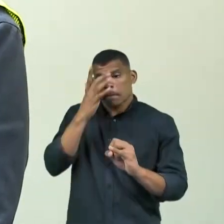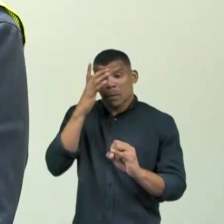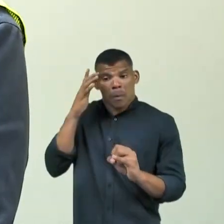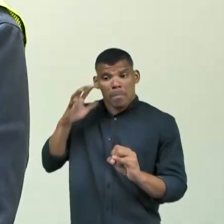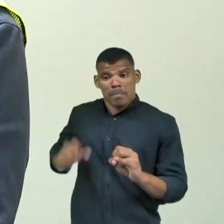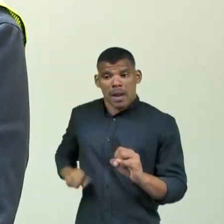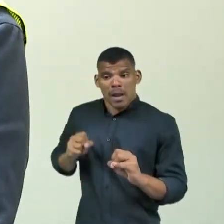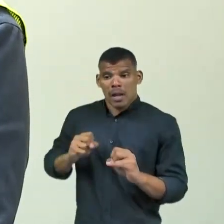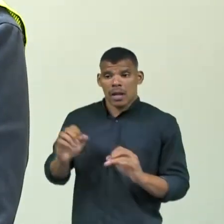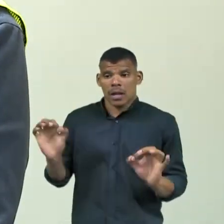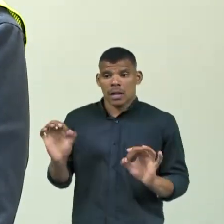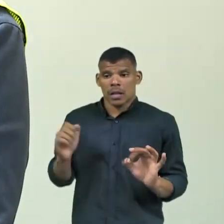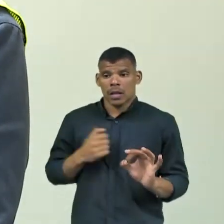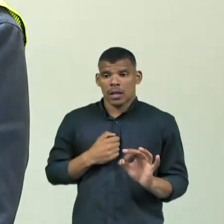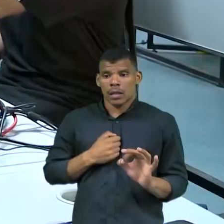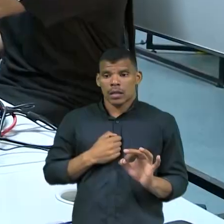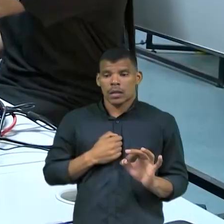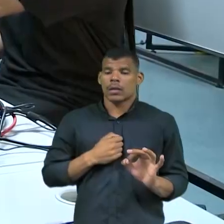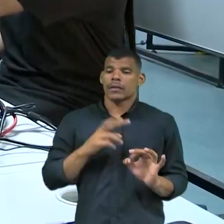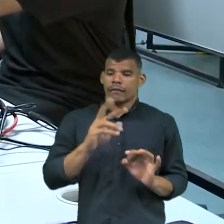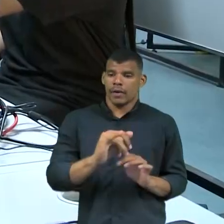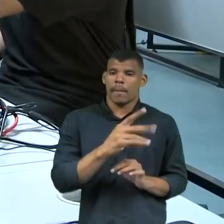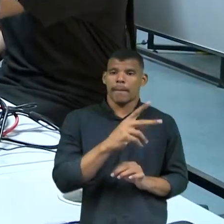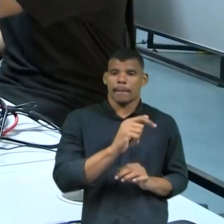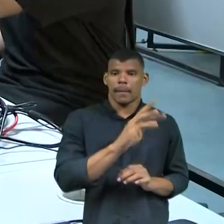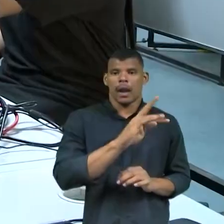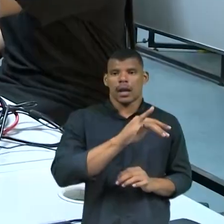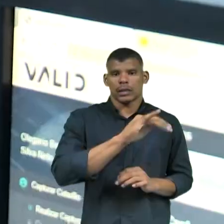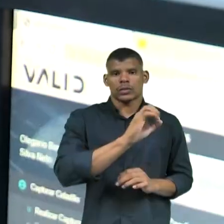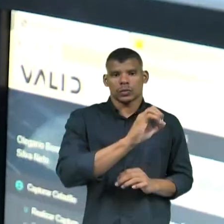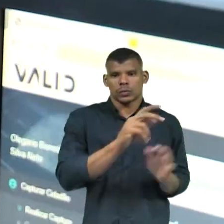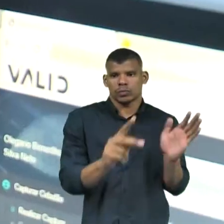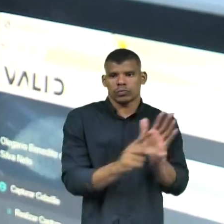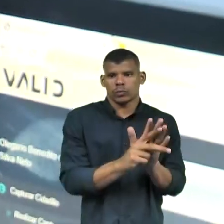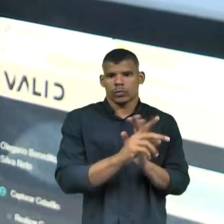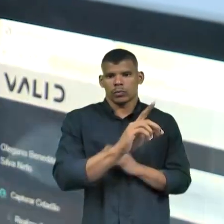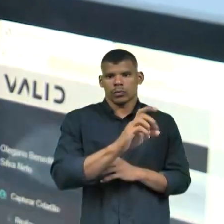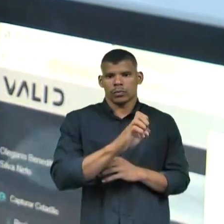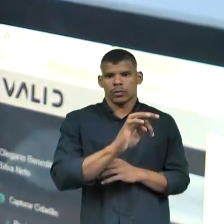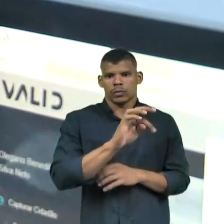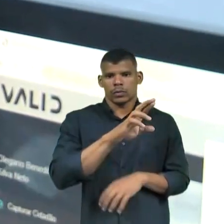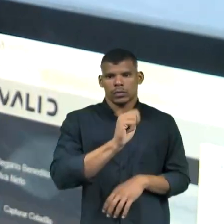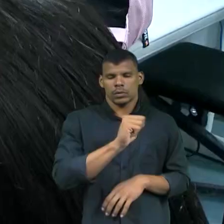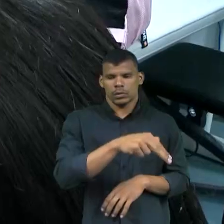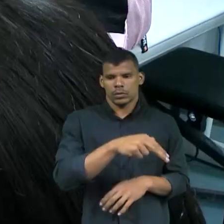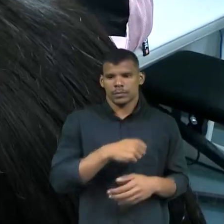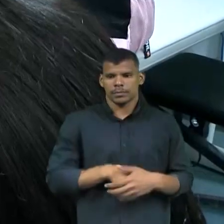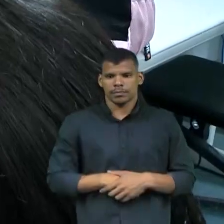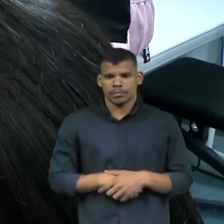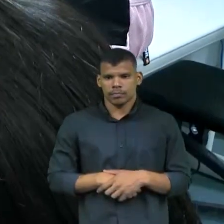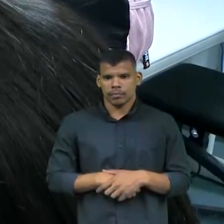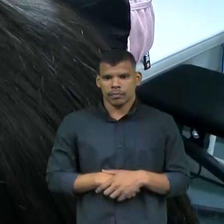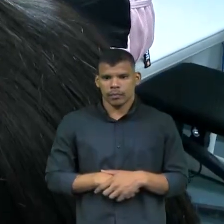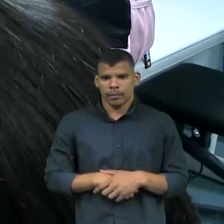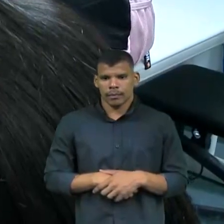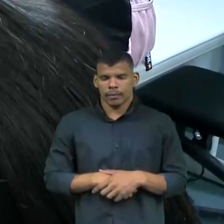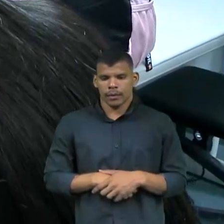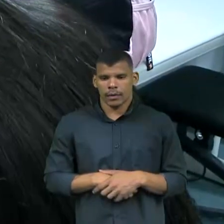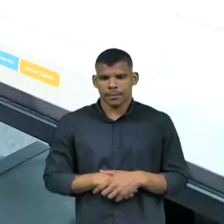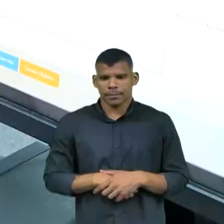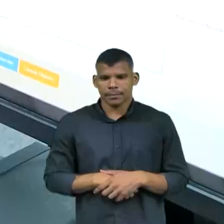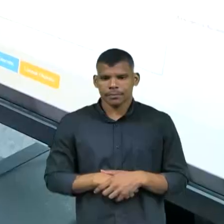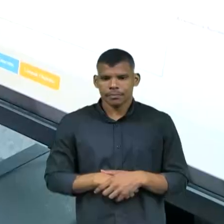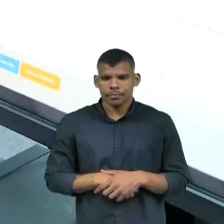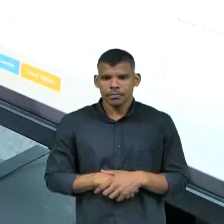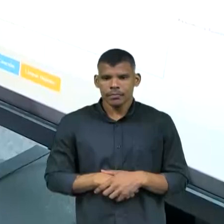veículo vai ser recolhido ao pátio do órgão. Para não correr risco, a estudante Janária Santos não perdeu tempo e já